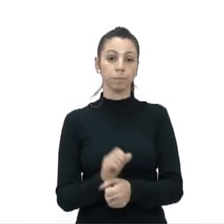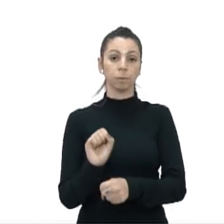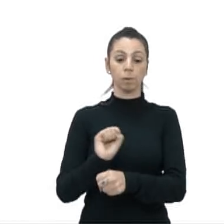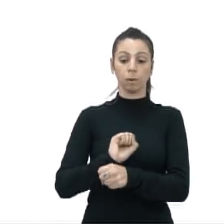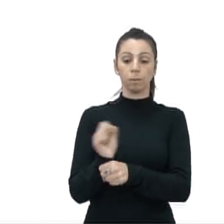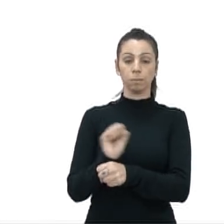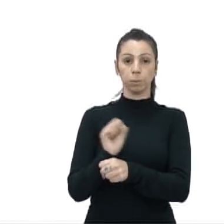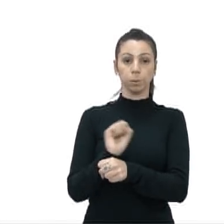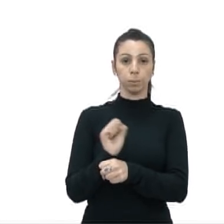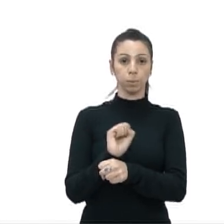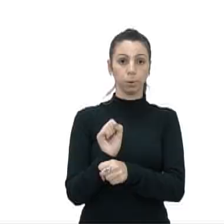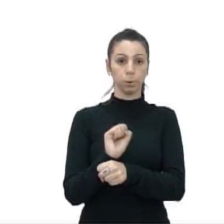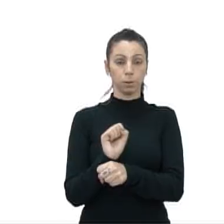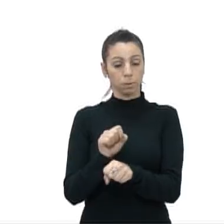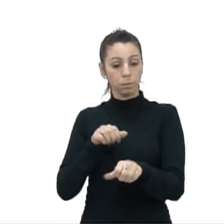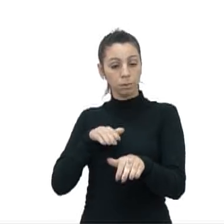move